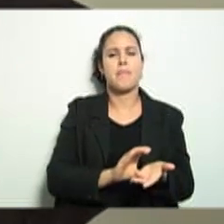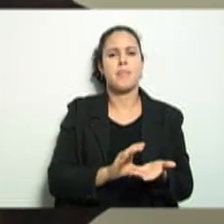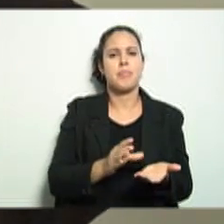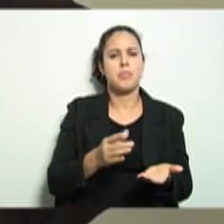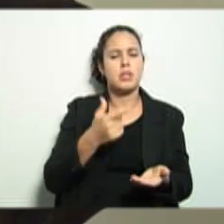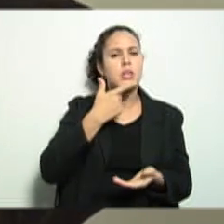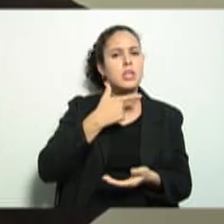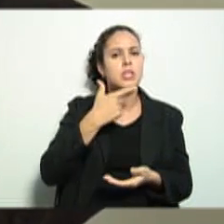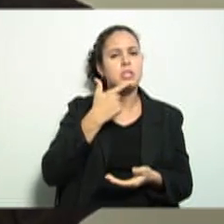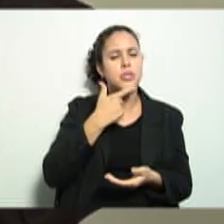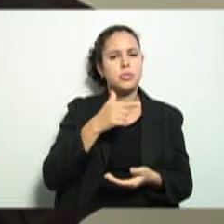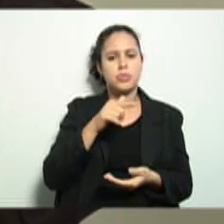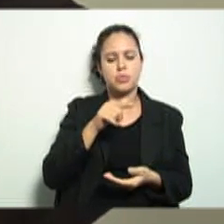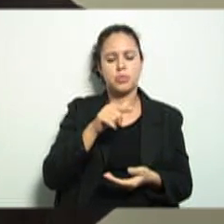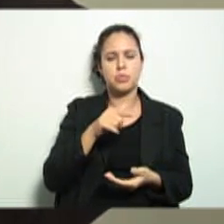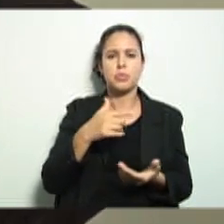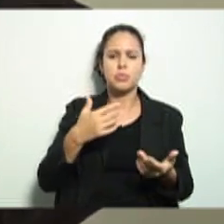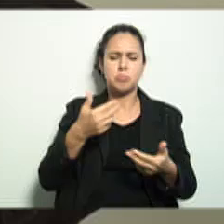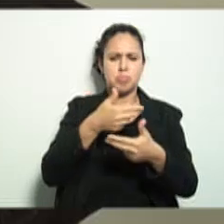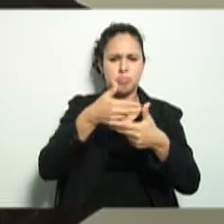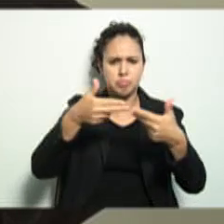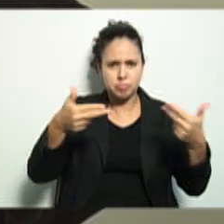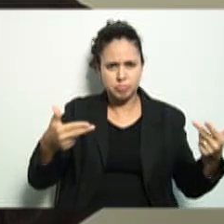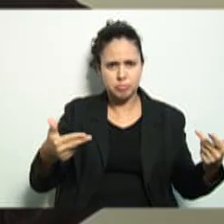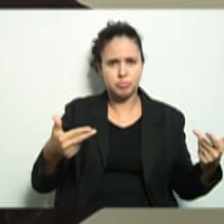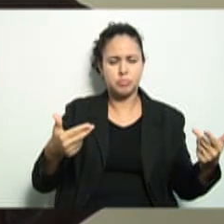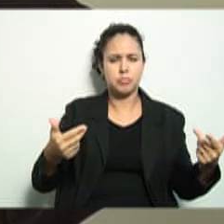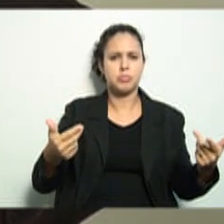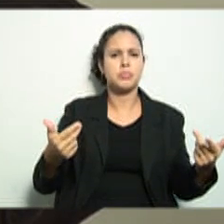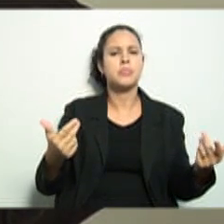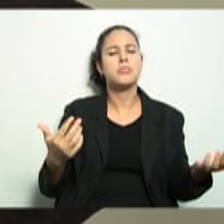agregado fica em Rondônia, trazendo maior renda, maior